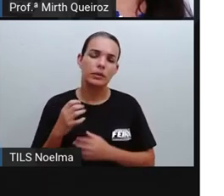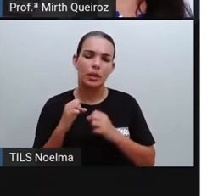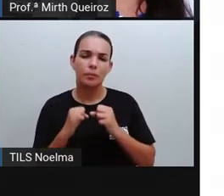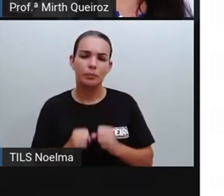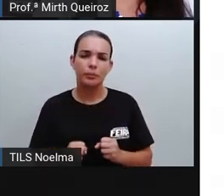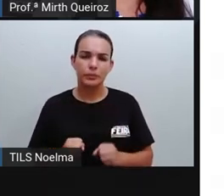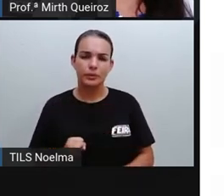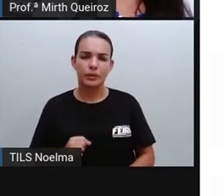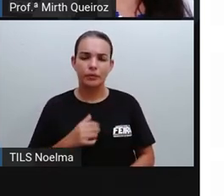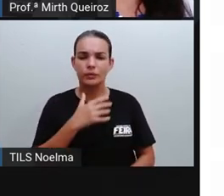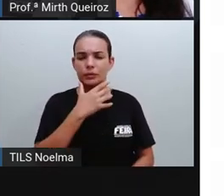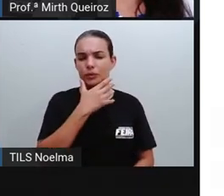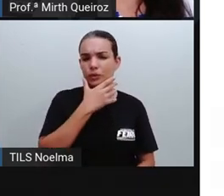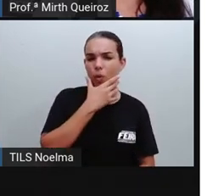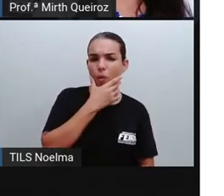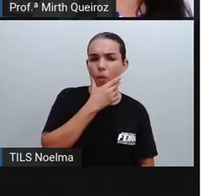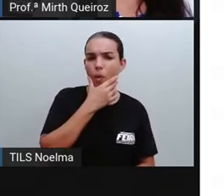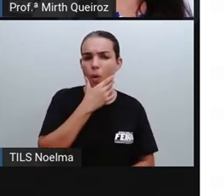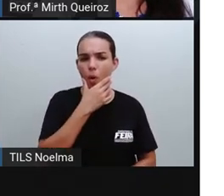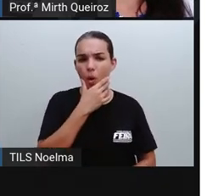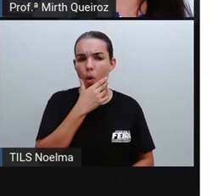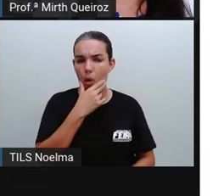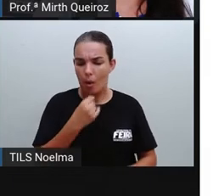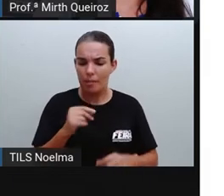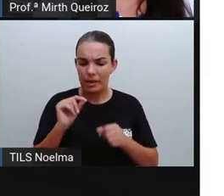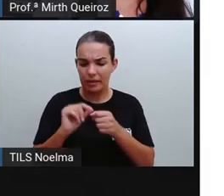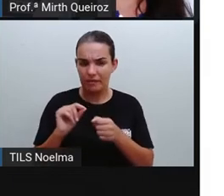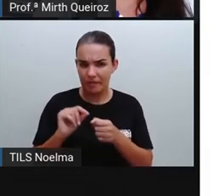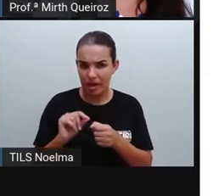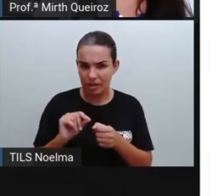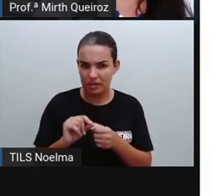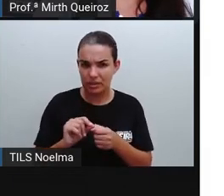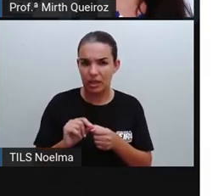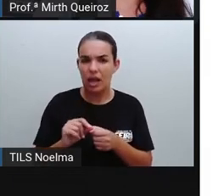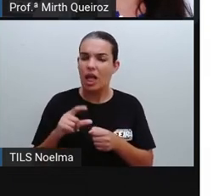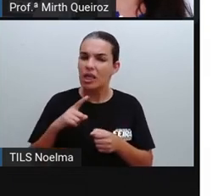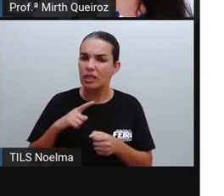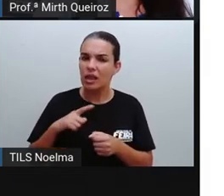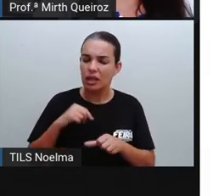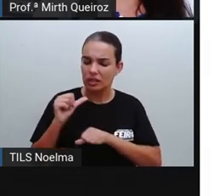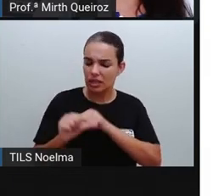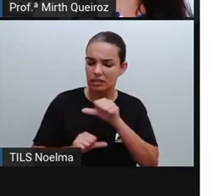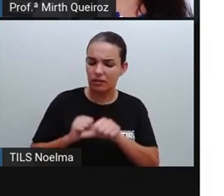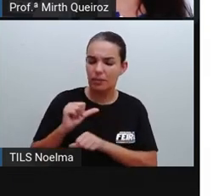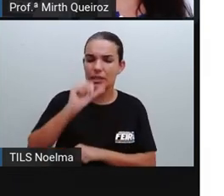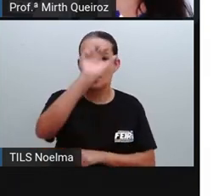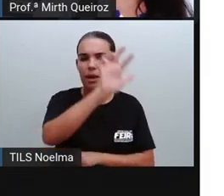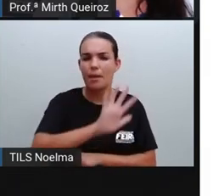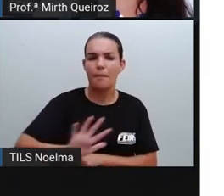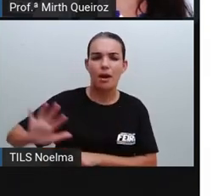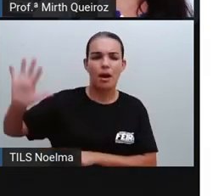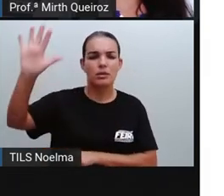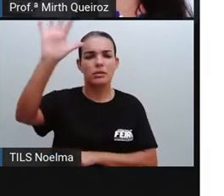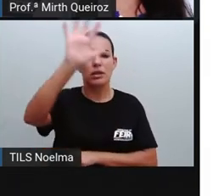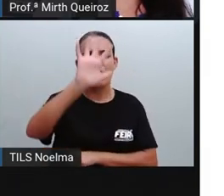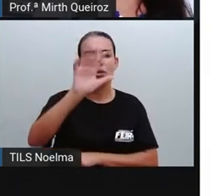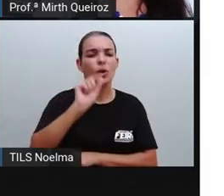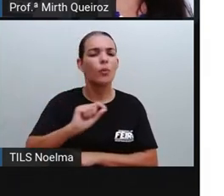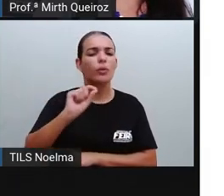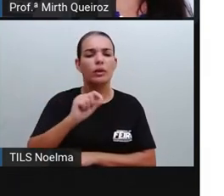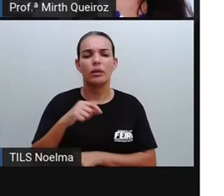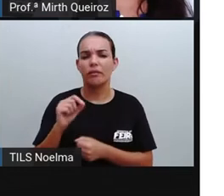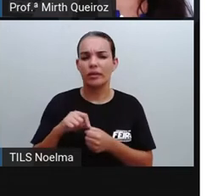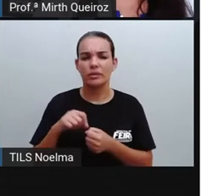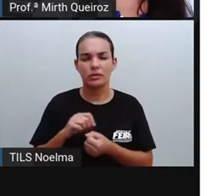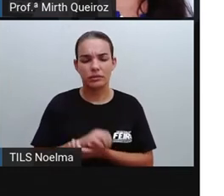do homem, as ações antrópicas, que são aquelas ações do homem, né, que causam as transformações da paisagem? Que ações são